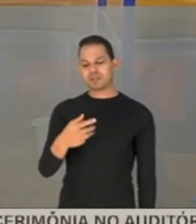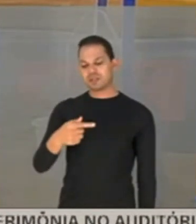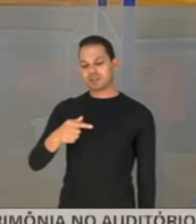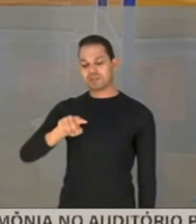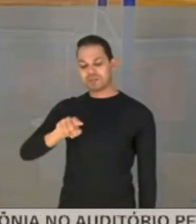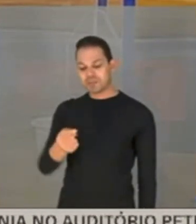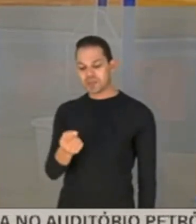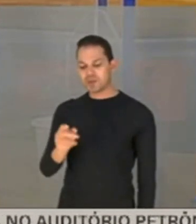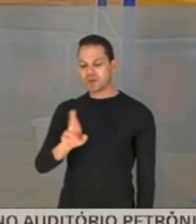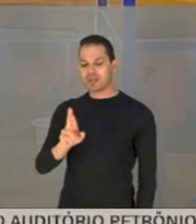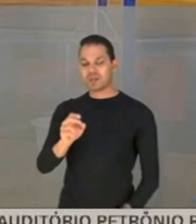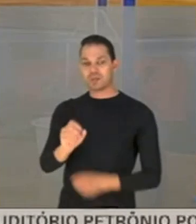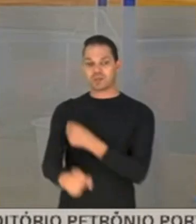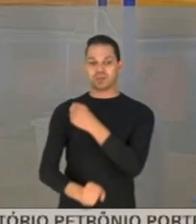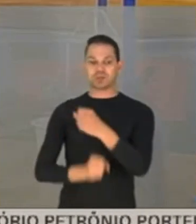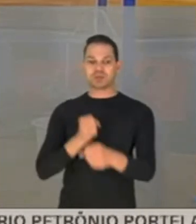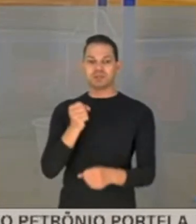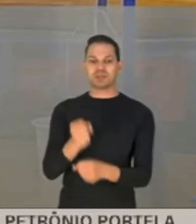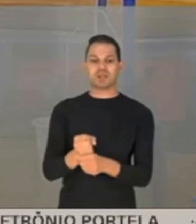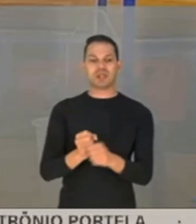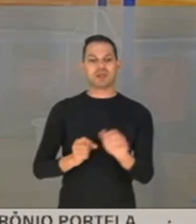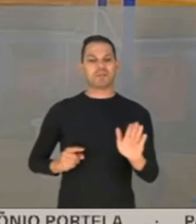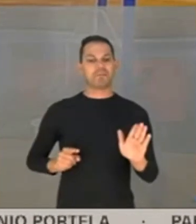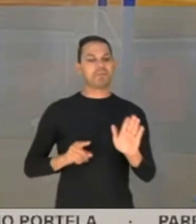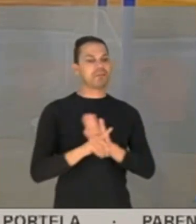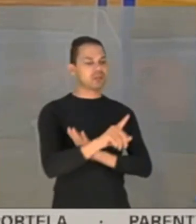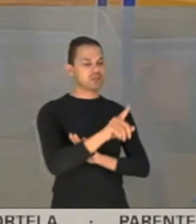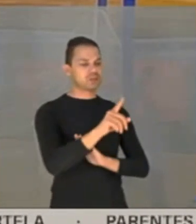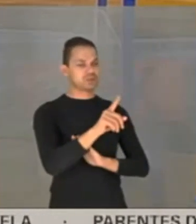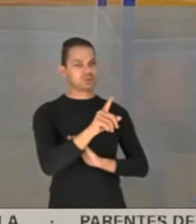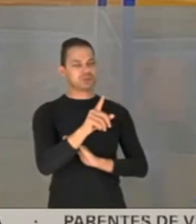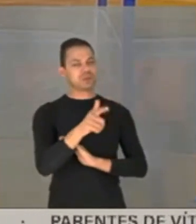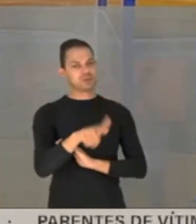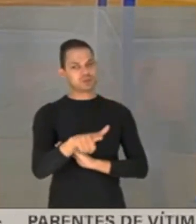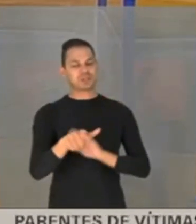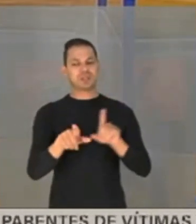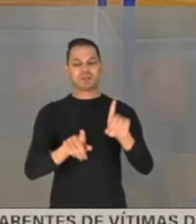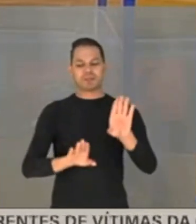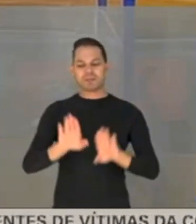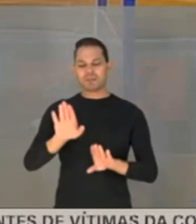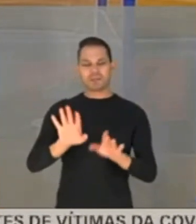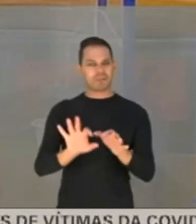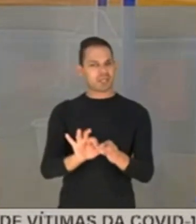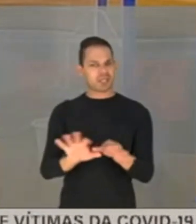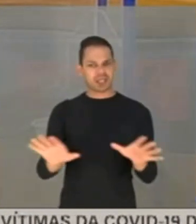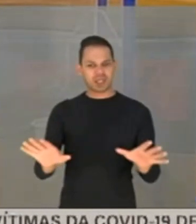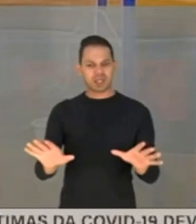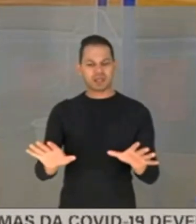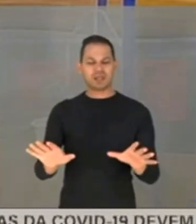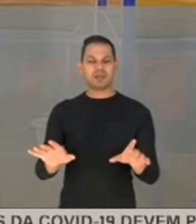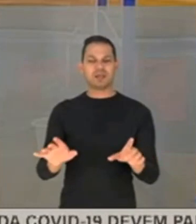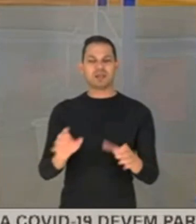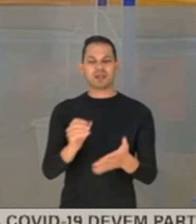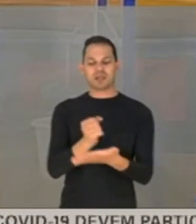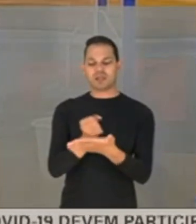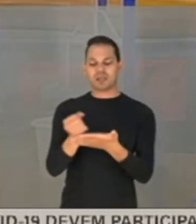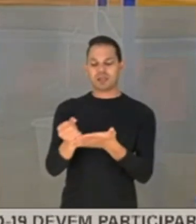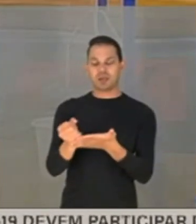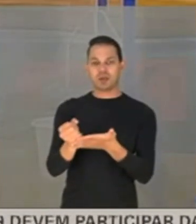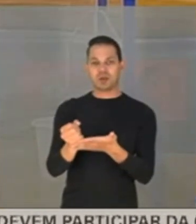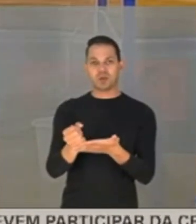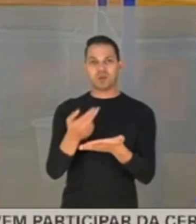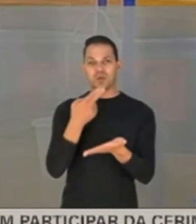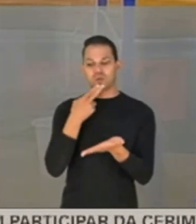152.737.000 reais por ano. Eu pergunto se houve também a dispensa de licitação e o contrato celebrado com